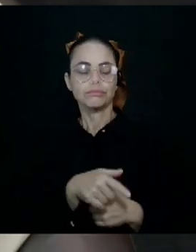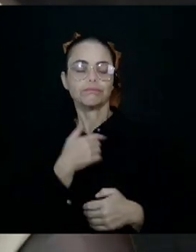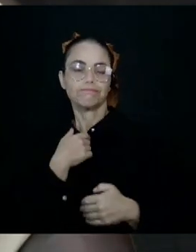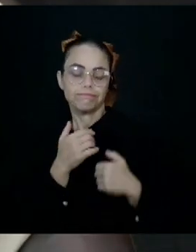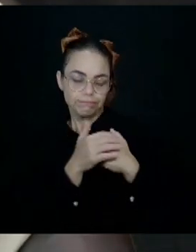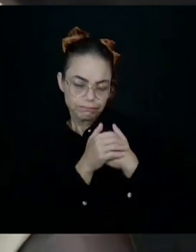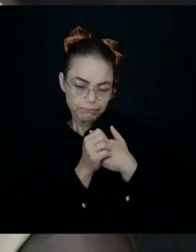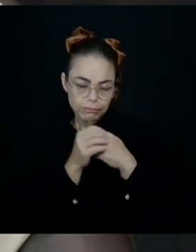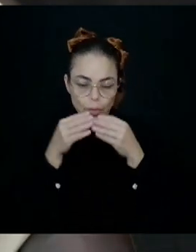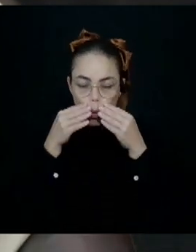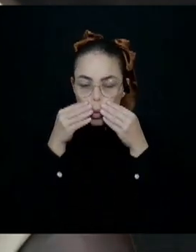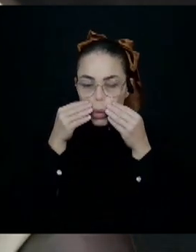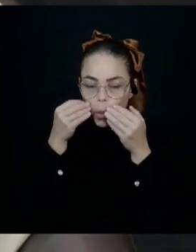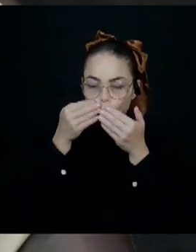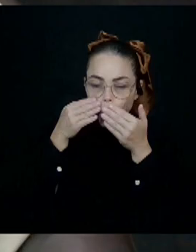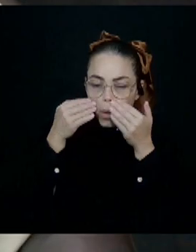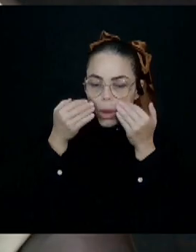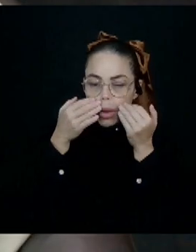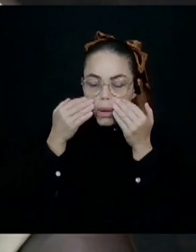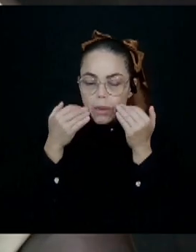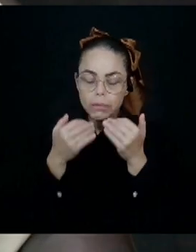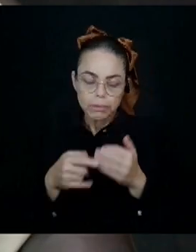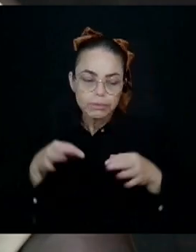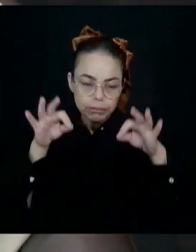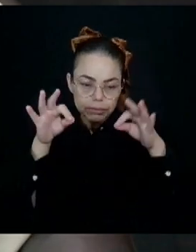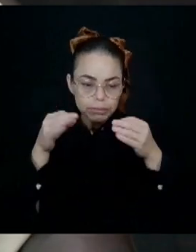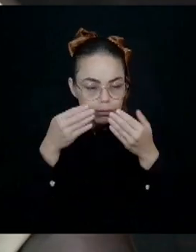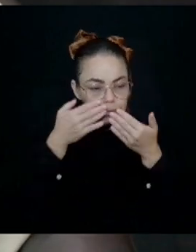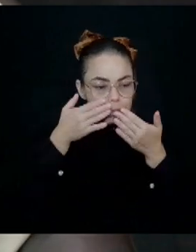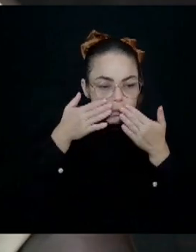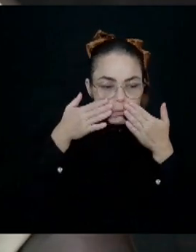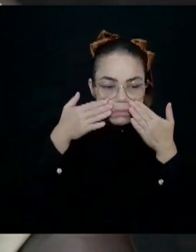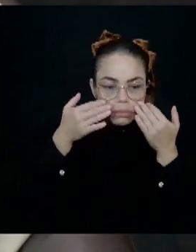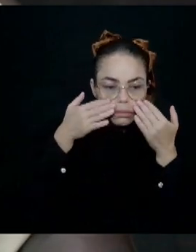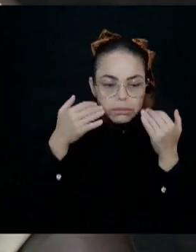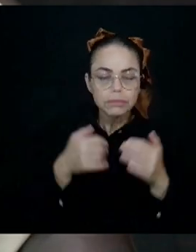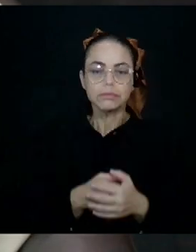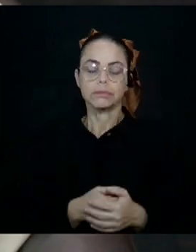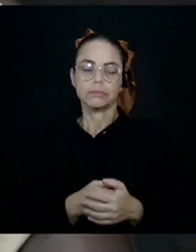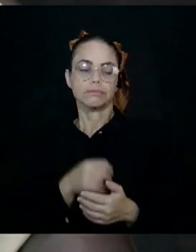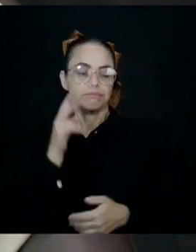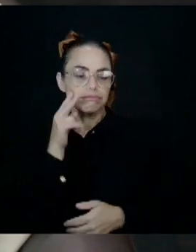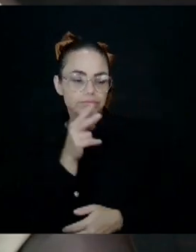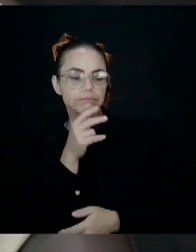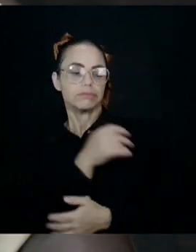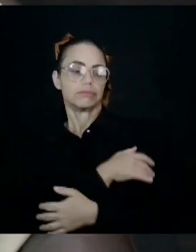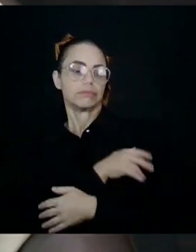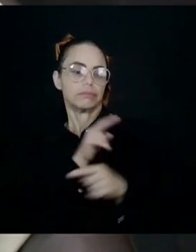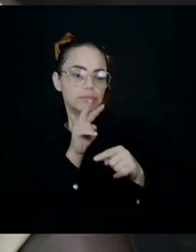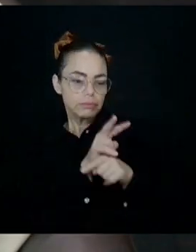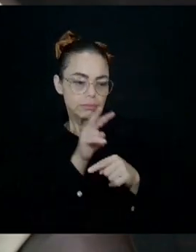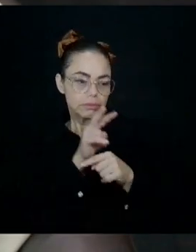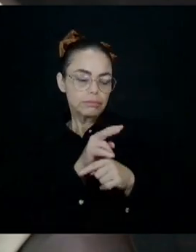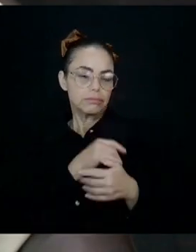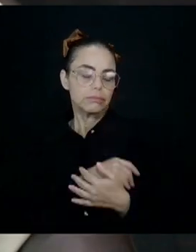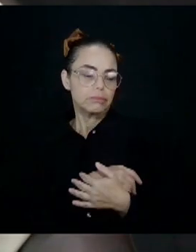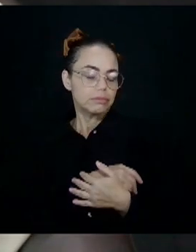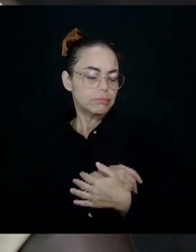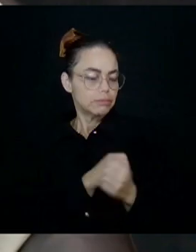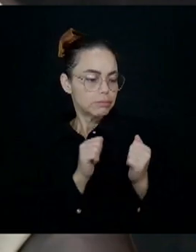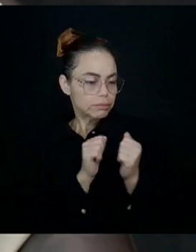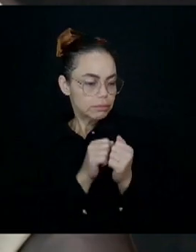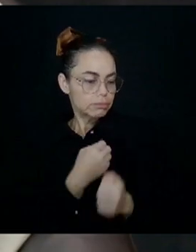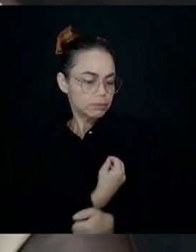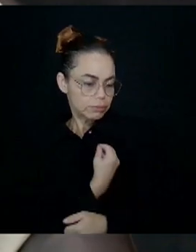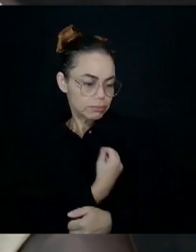ela, né, e um olhar, né, uma presença, né, então eu acho